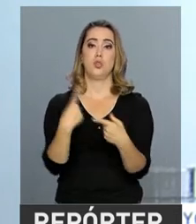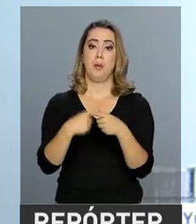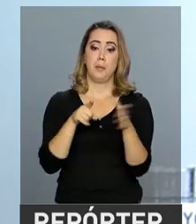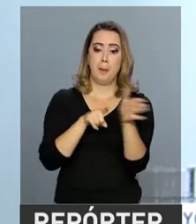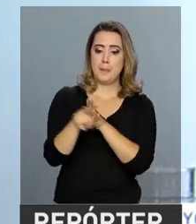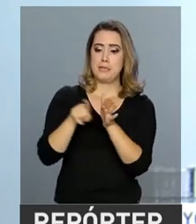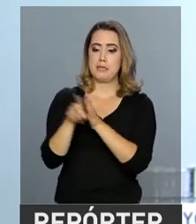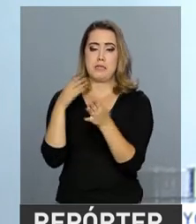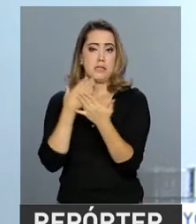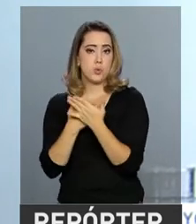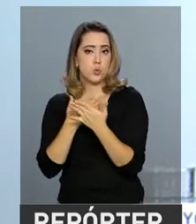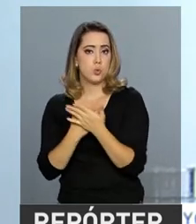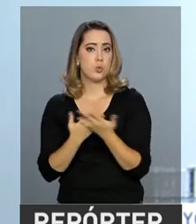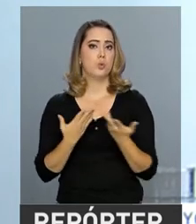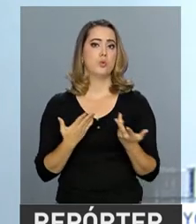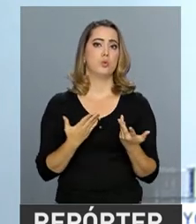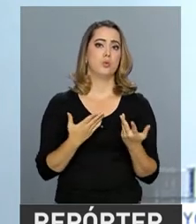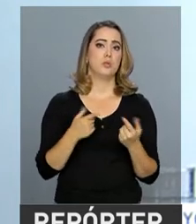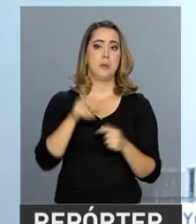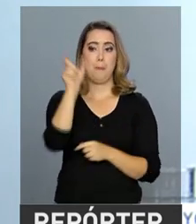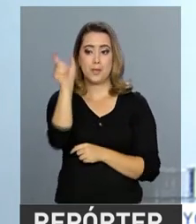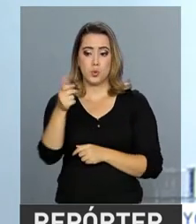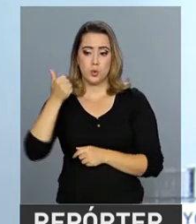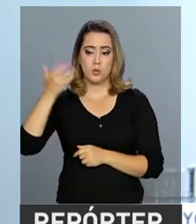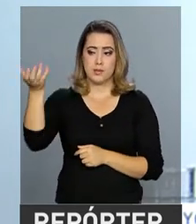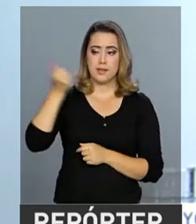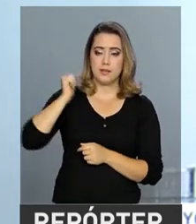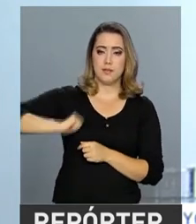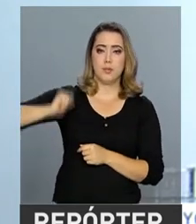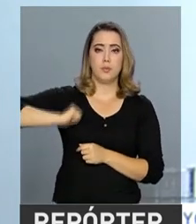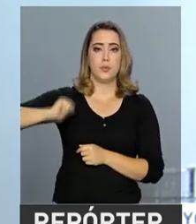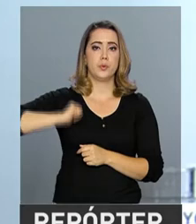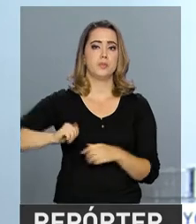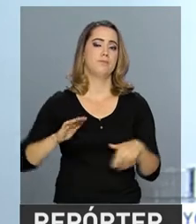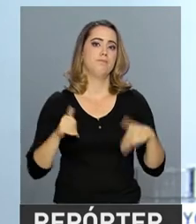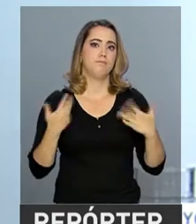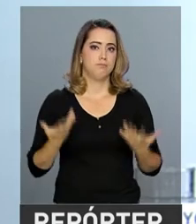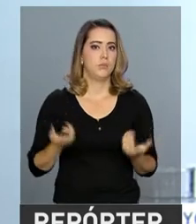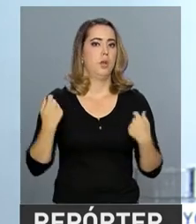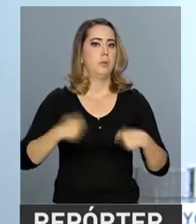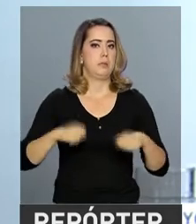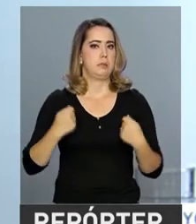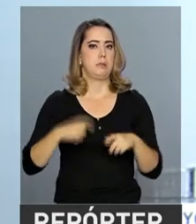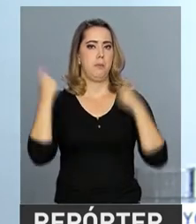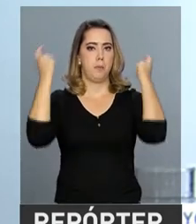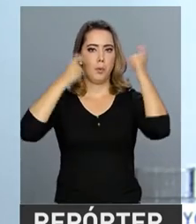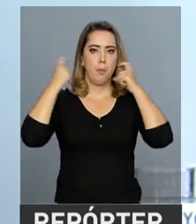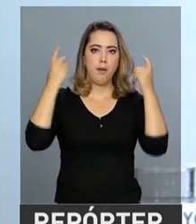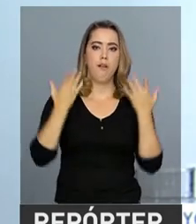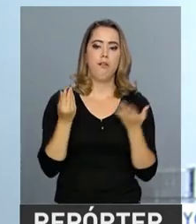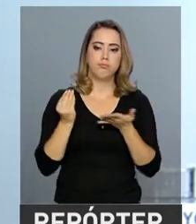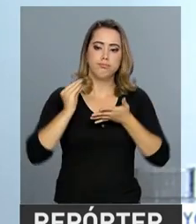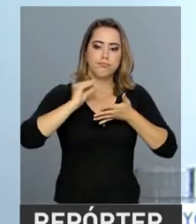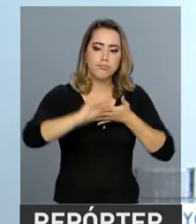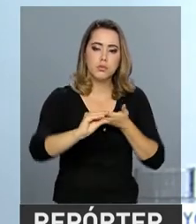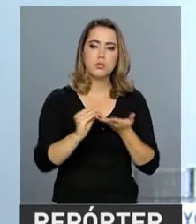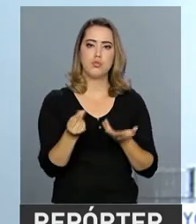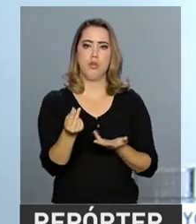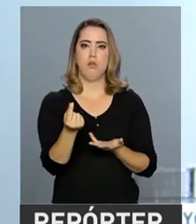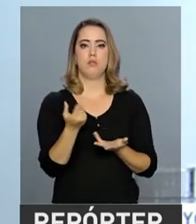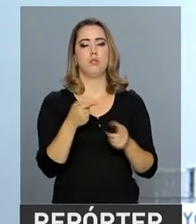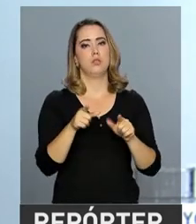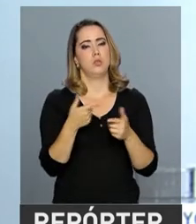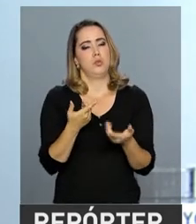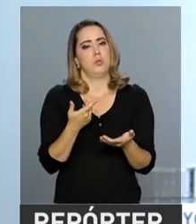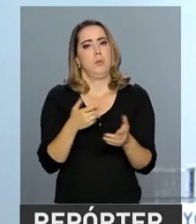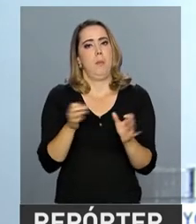andamento pesquisa pessoas que recebem bolsas então são valores que precisam ser disponibilizadas para que